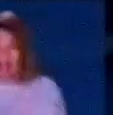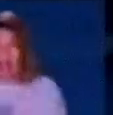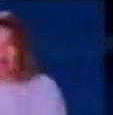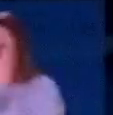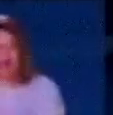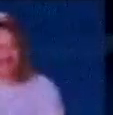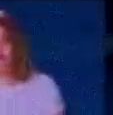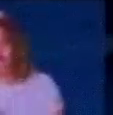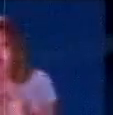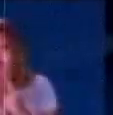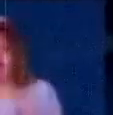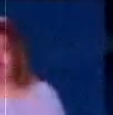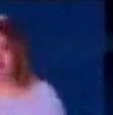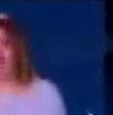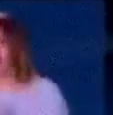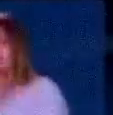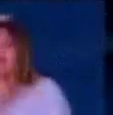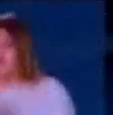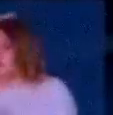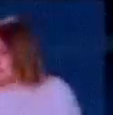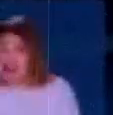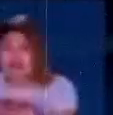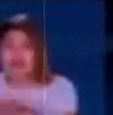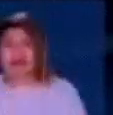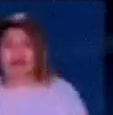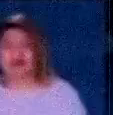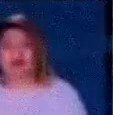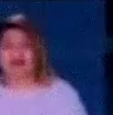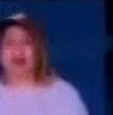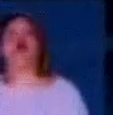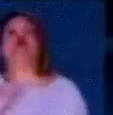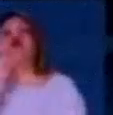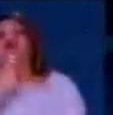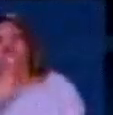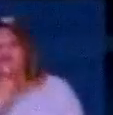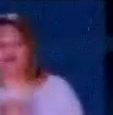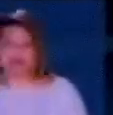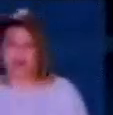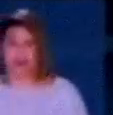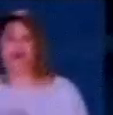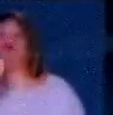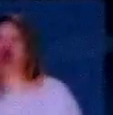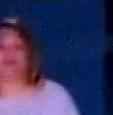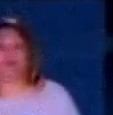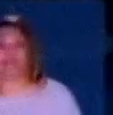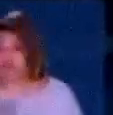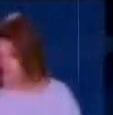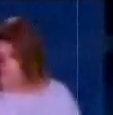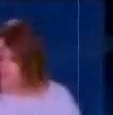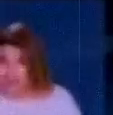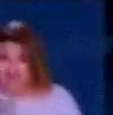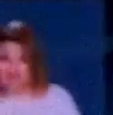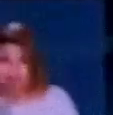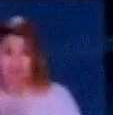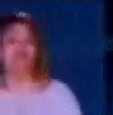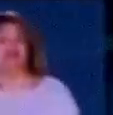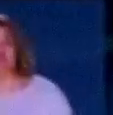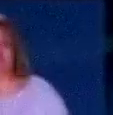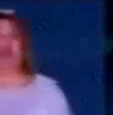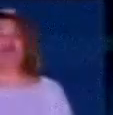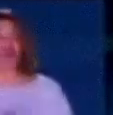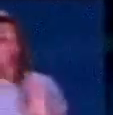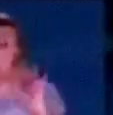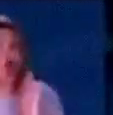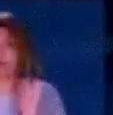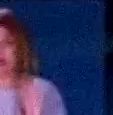que nós estamos vivendo no nosso país. Infelizmente, o que acontece é que o senhor e os banqueiros do Brasil ficam roubando a nação e matando o nosso